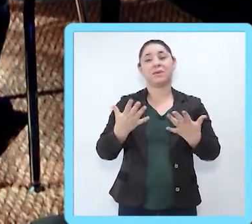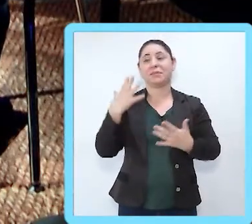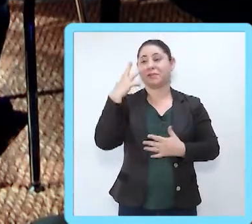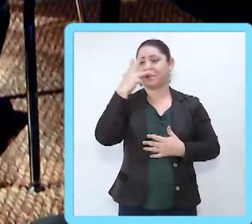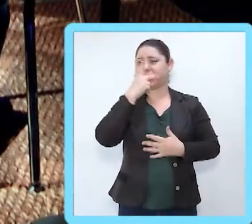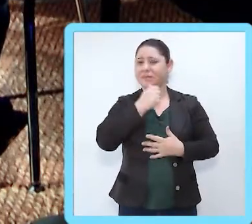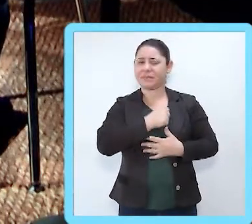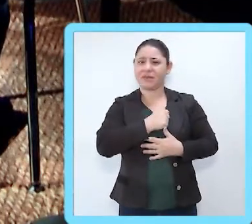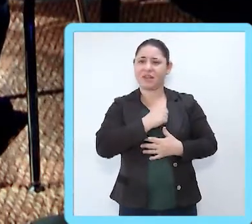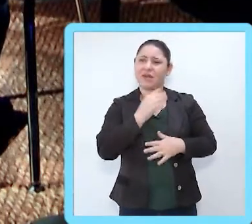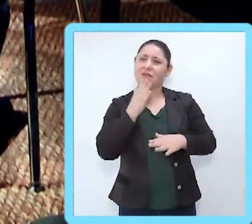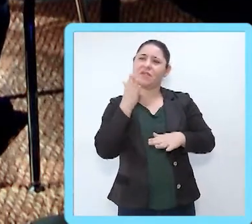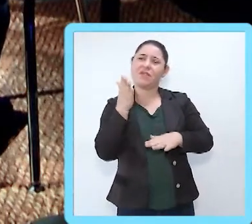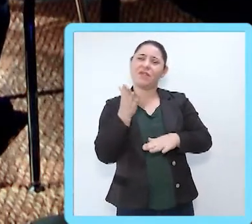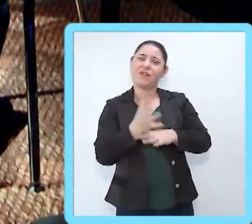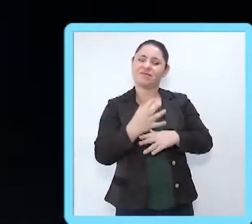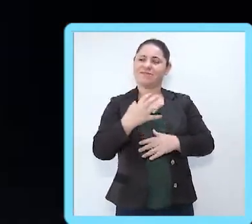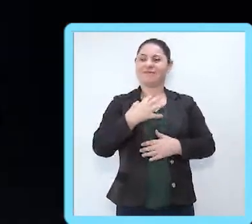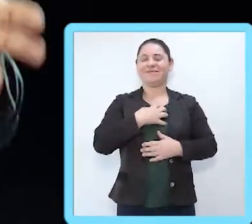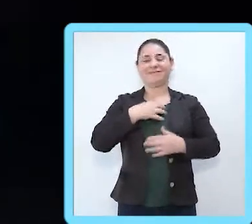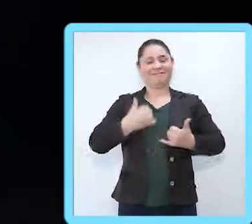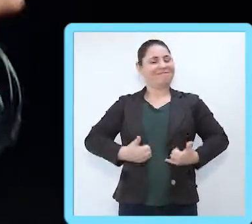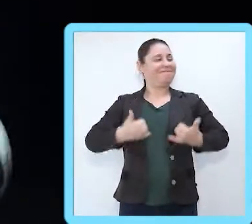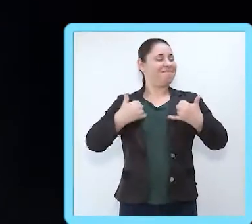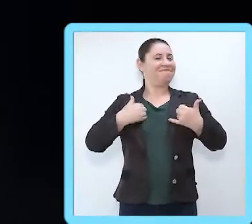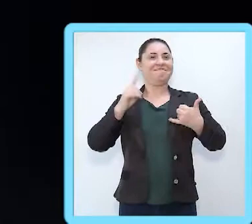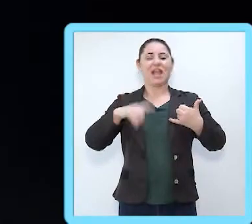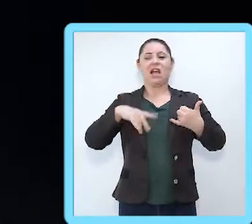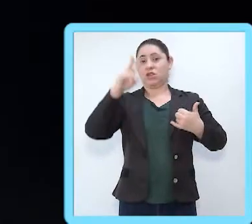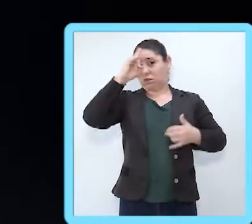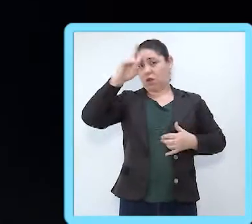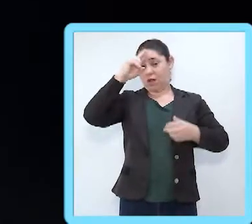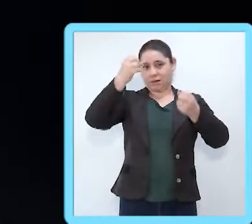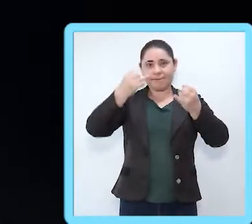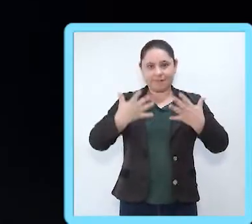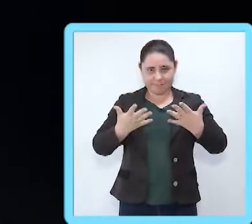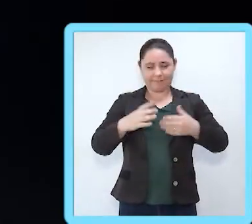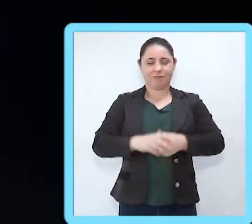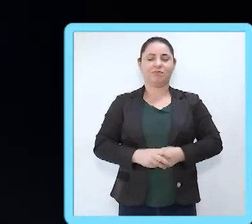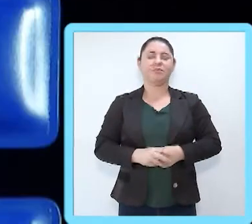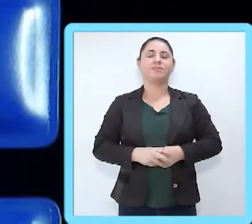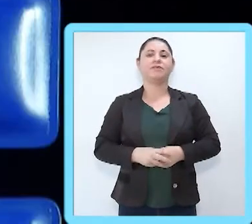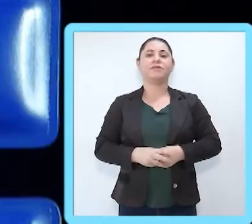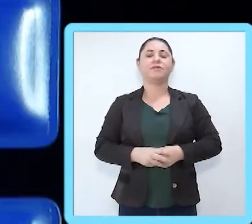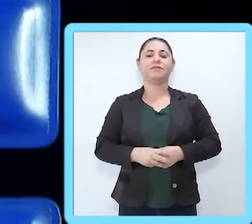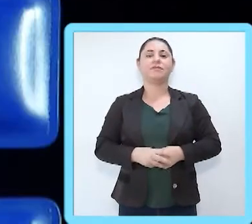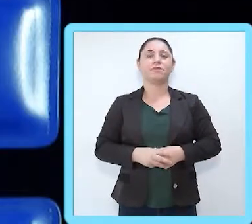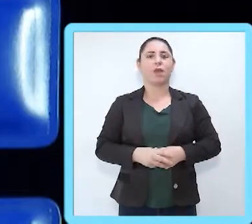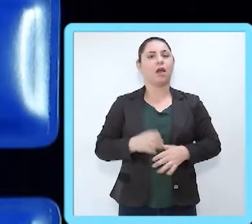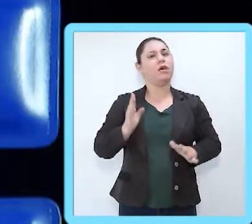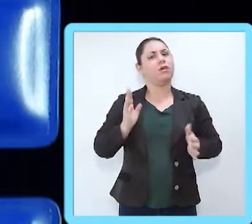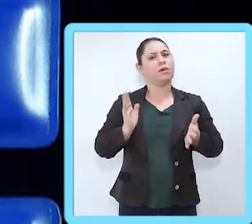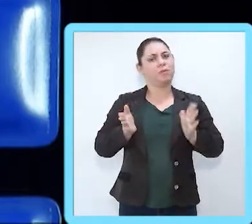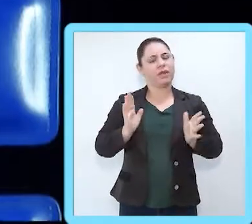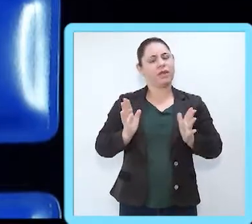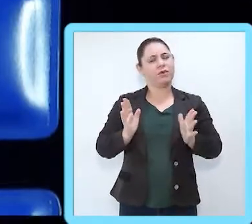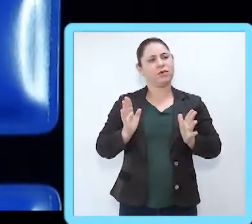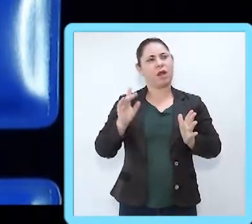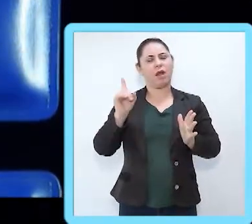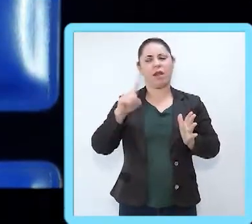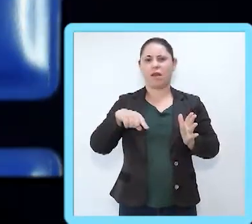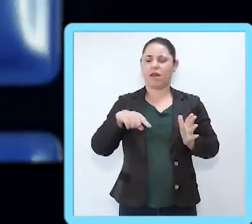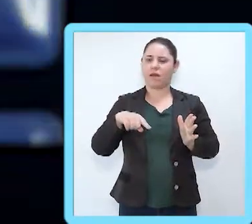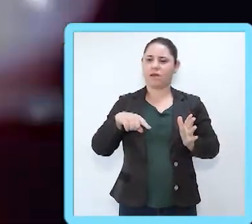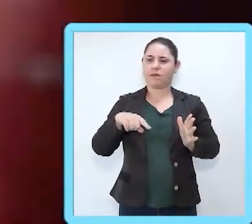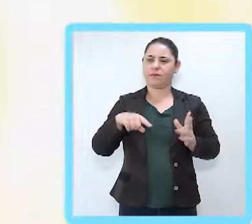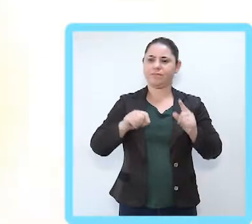senhor passa por lá, o senhor se sente até orgulhoso. Conta um pouco essa história para quem está nos acompanhando, doutor Oswaldo. Nesse período,